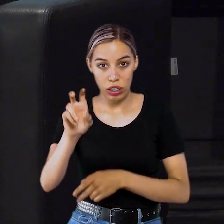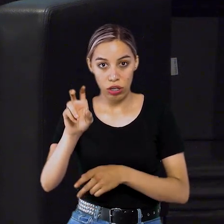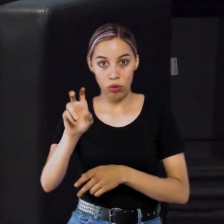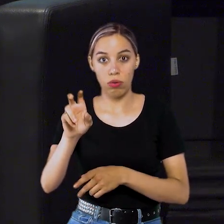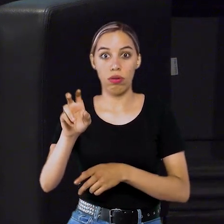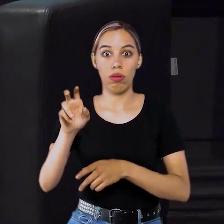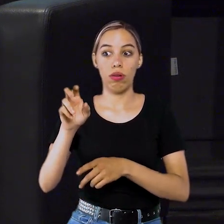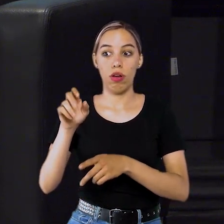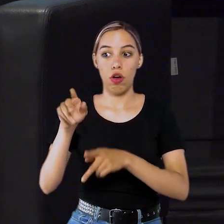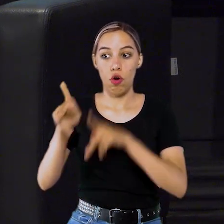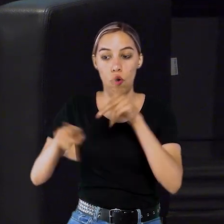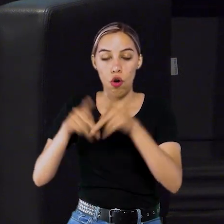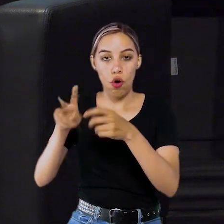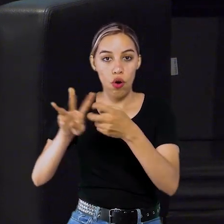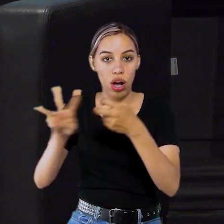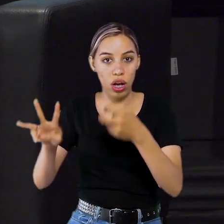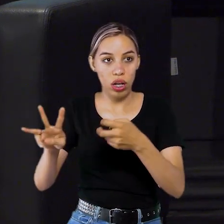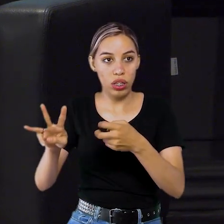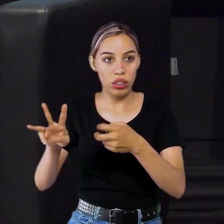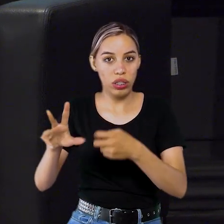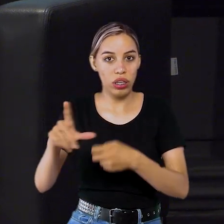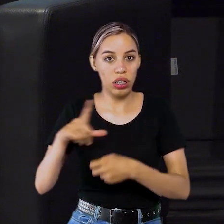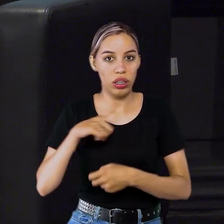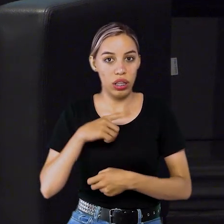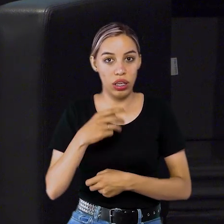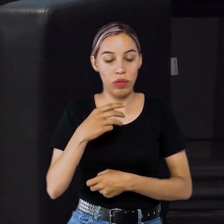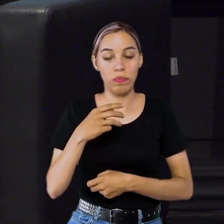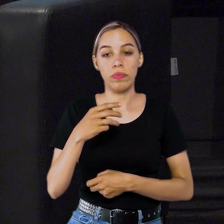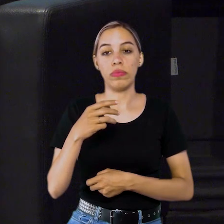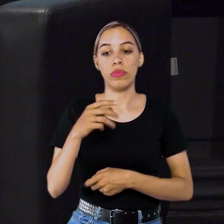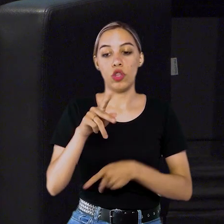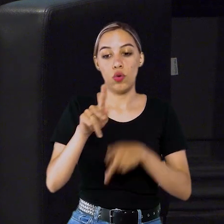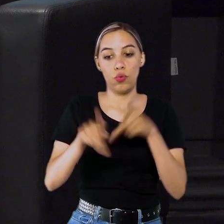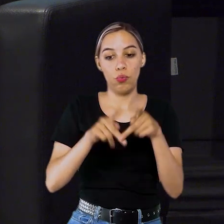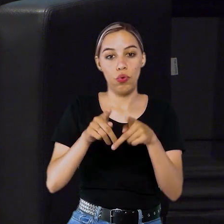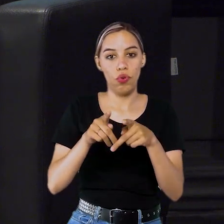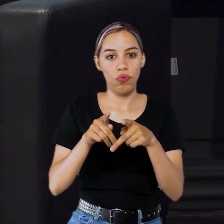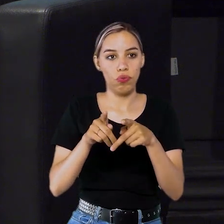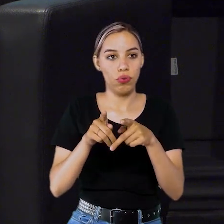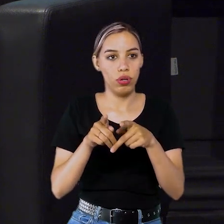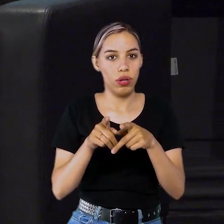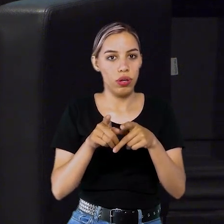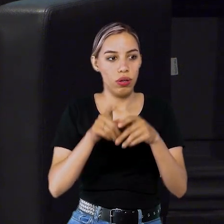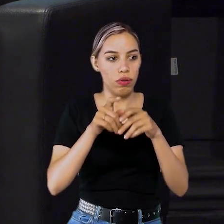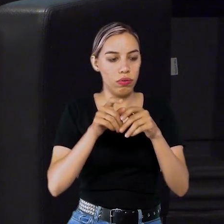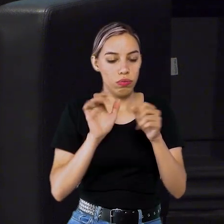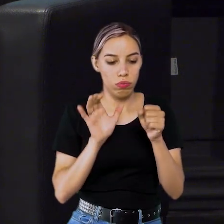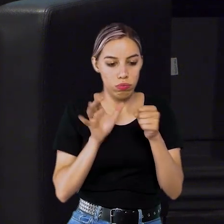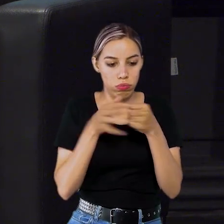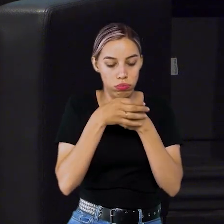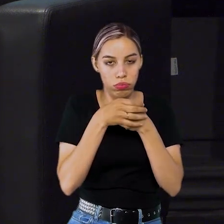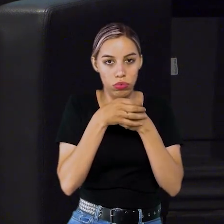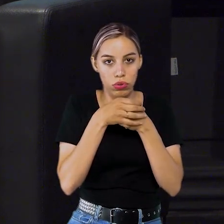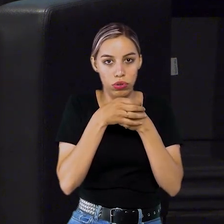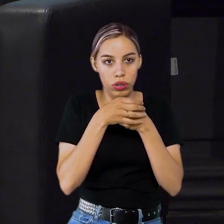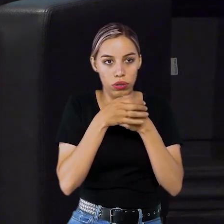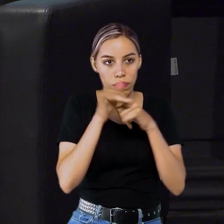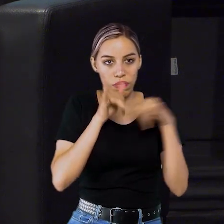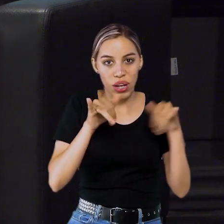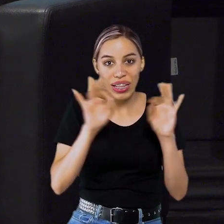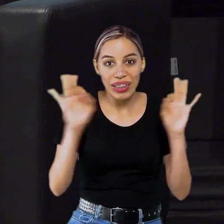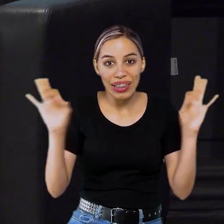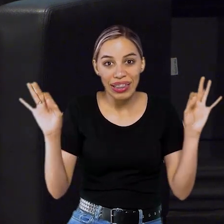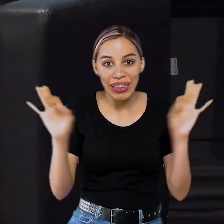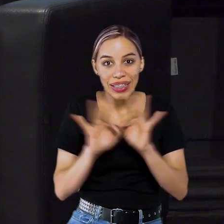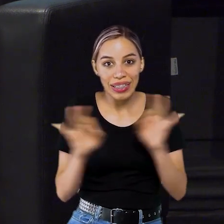isolamento voluntário, e o que, de fato, a gente sabe, né, sobre esses povos. Ainda nada, né? Mas,